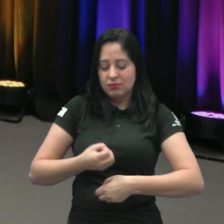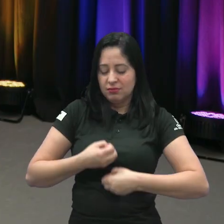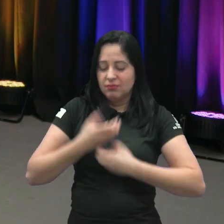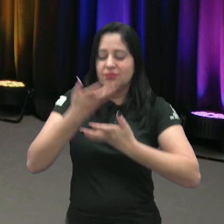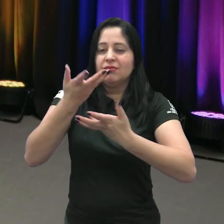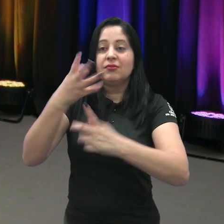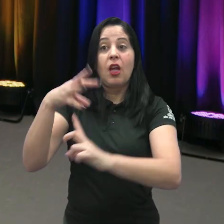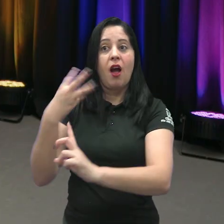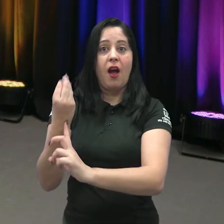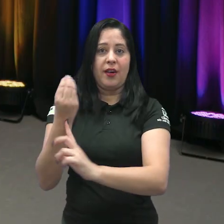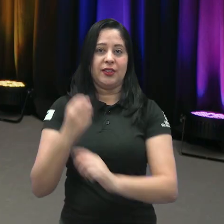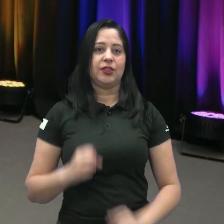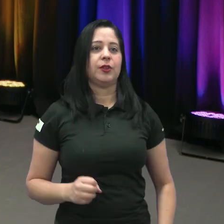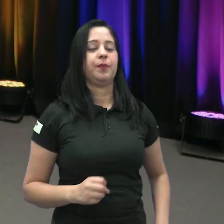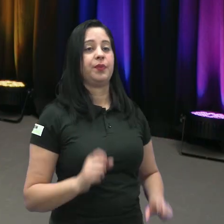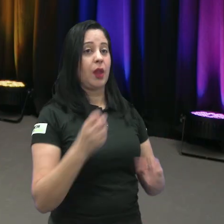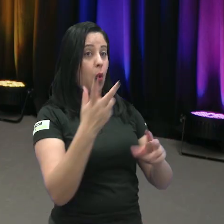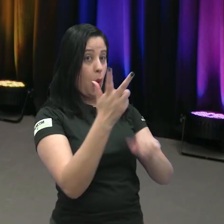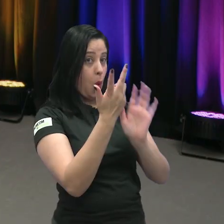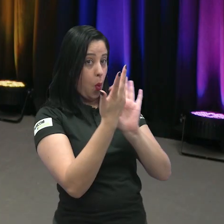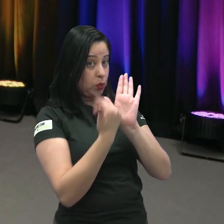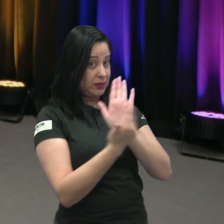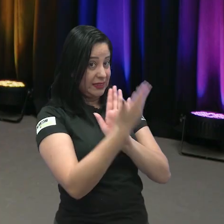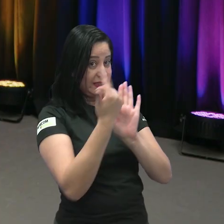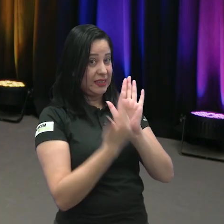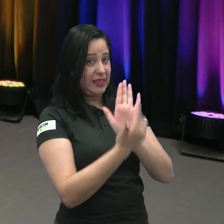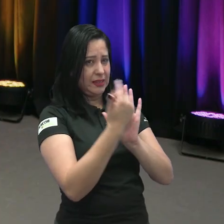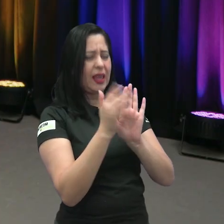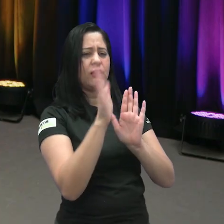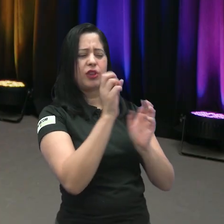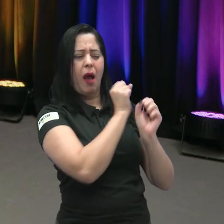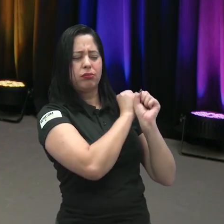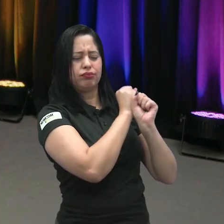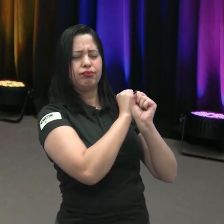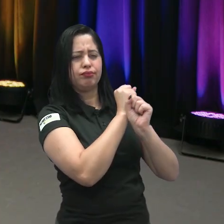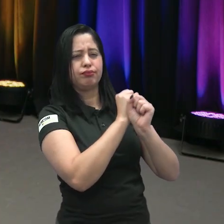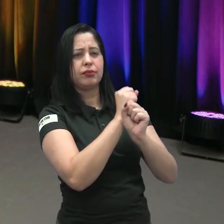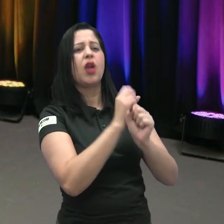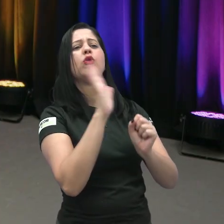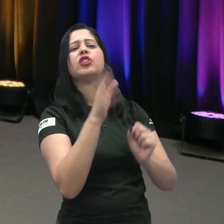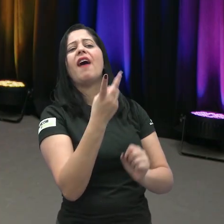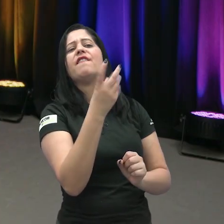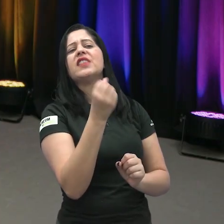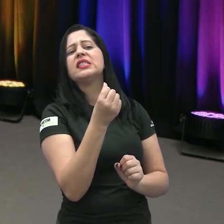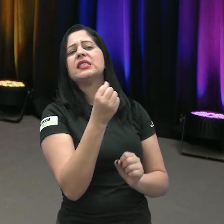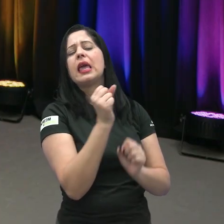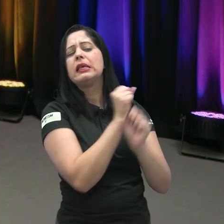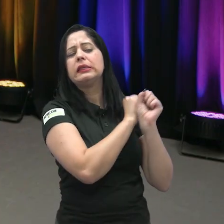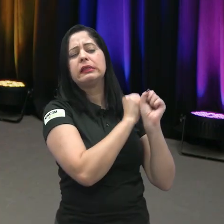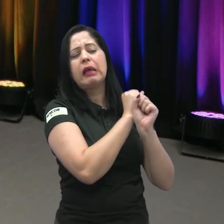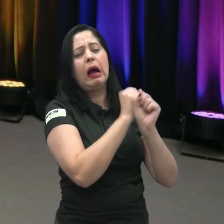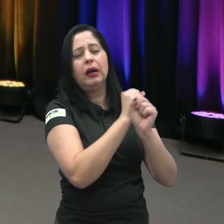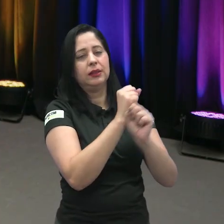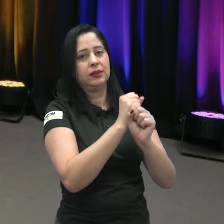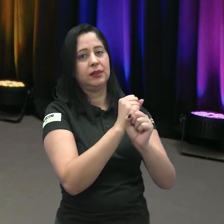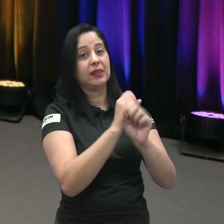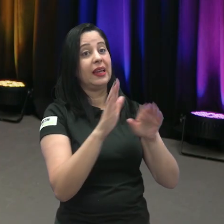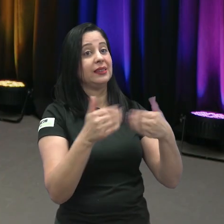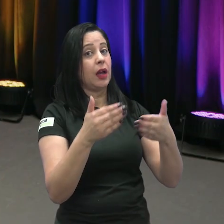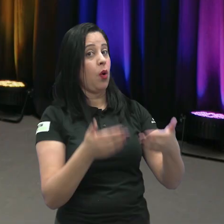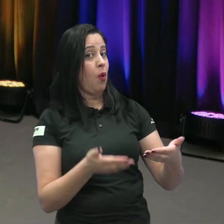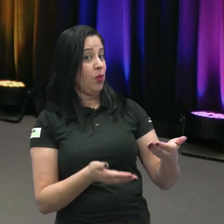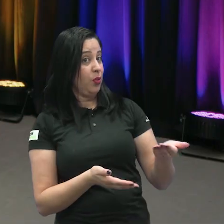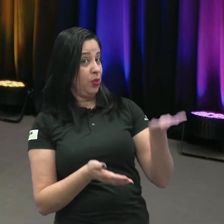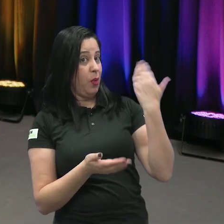artística? Bom, a caricatura, há muitos anos atrás, eu trabalho com isso há 26 anos. Há muitos anos